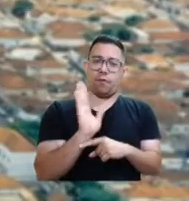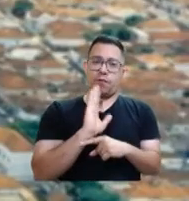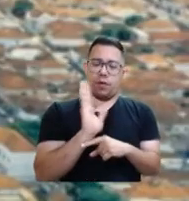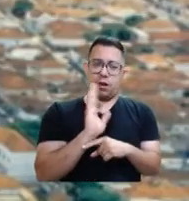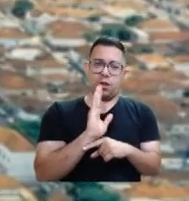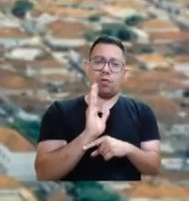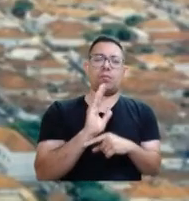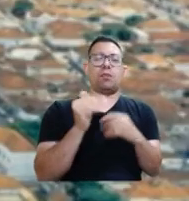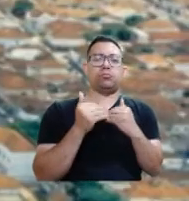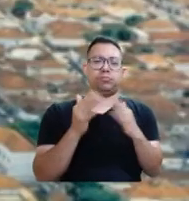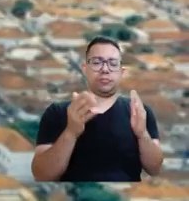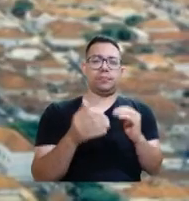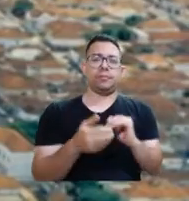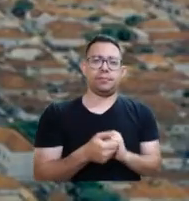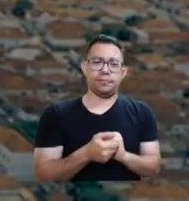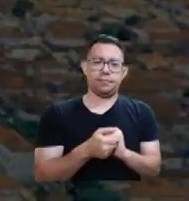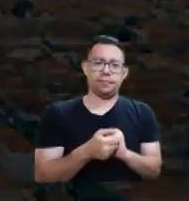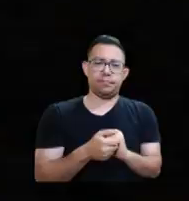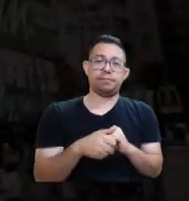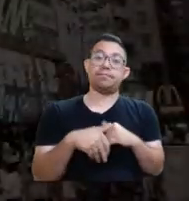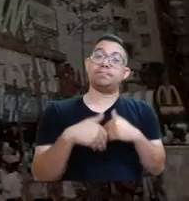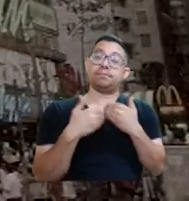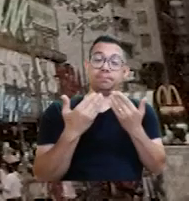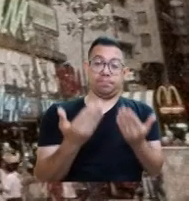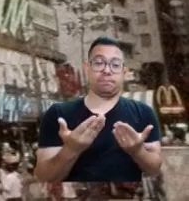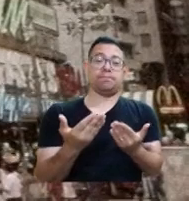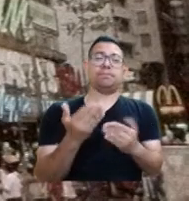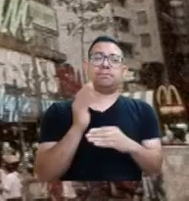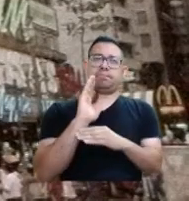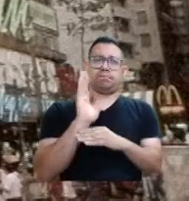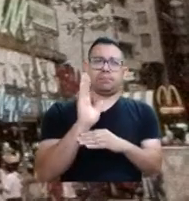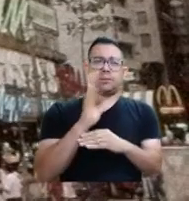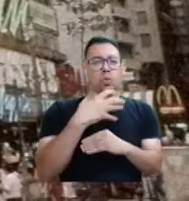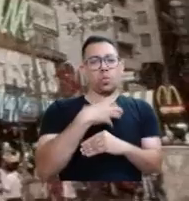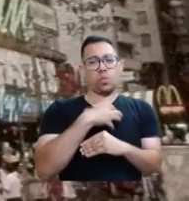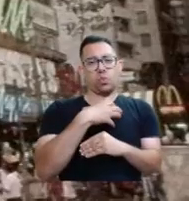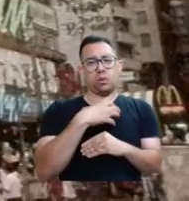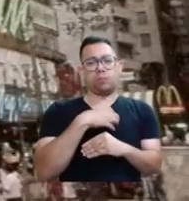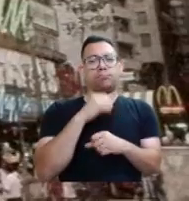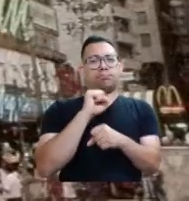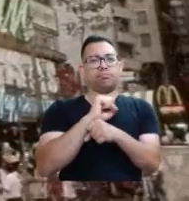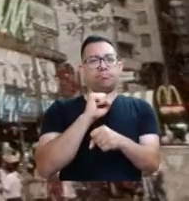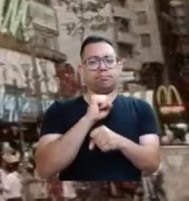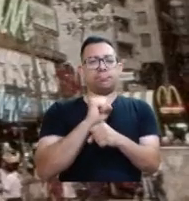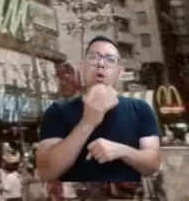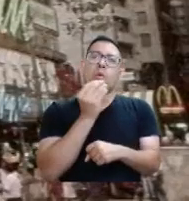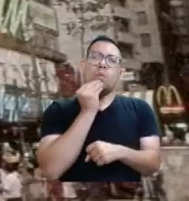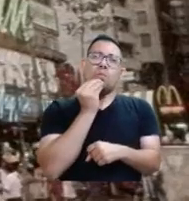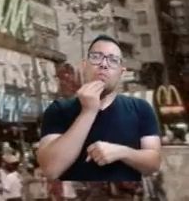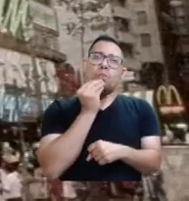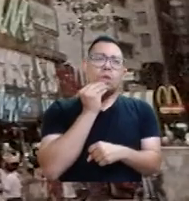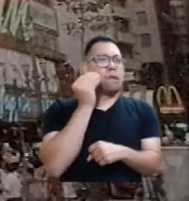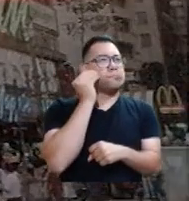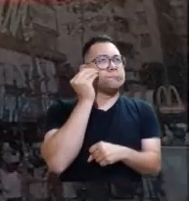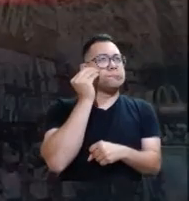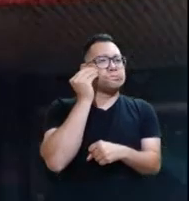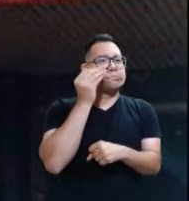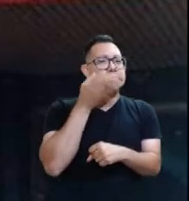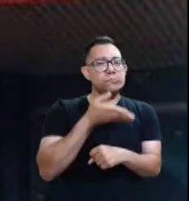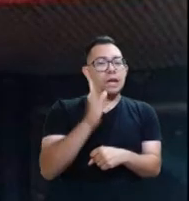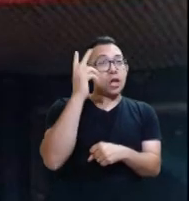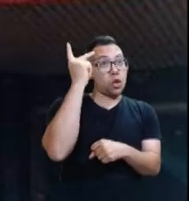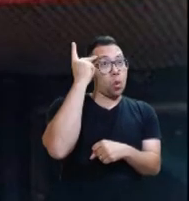e pequena bilheteria. Assim, o jeito era esperar uma oportunidade para ir aos cinemas de